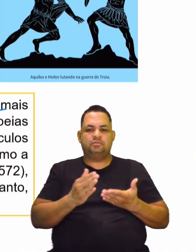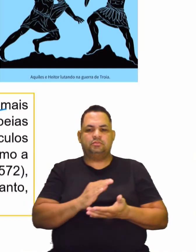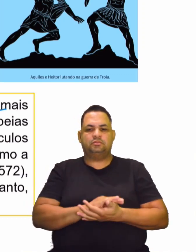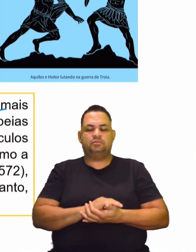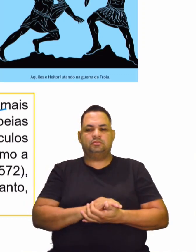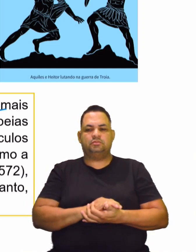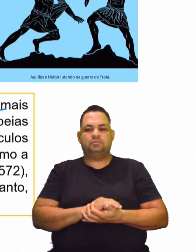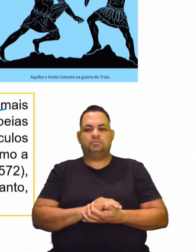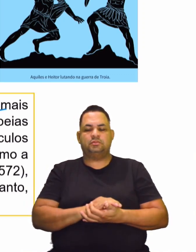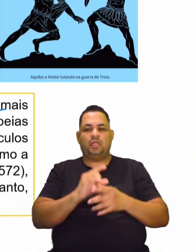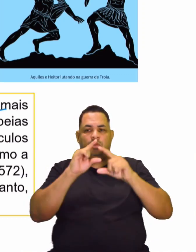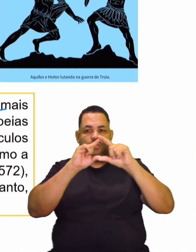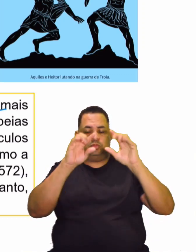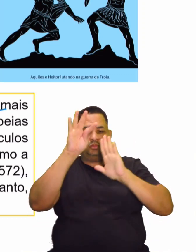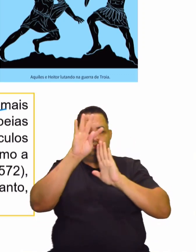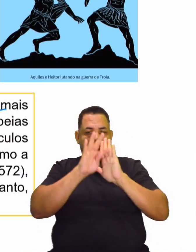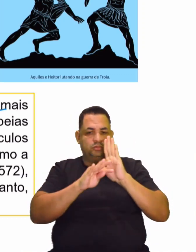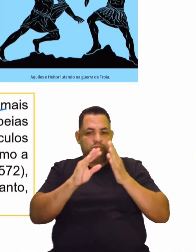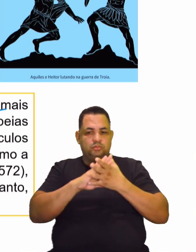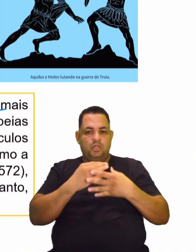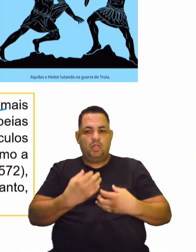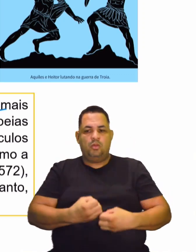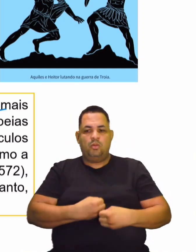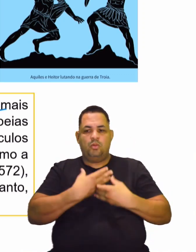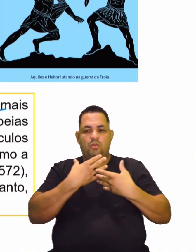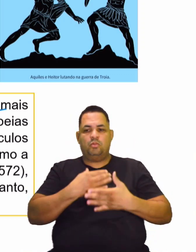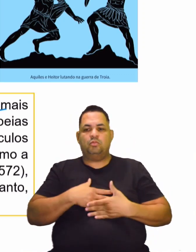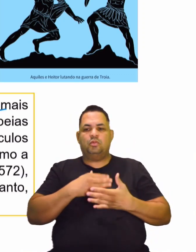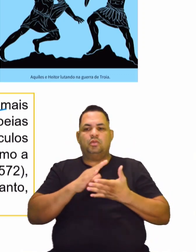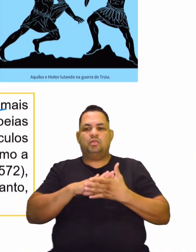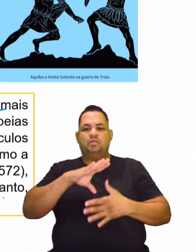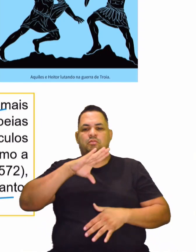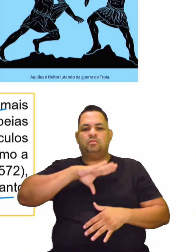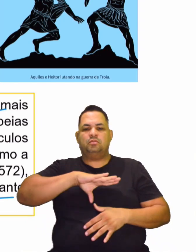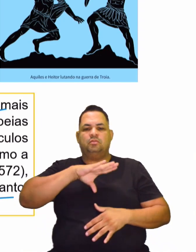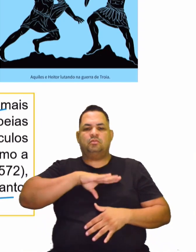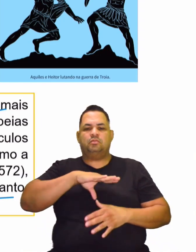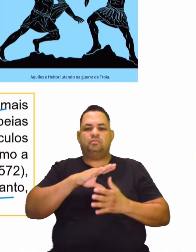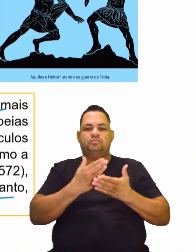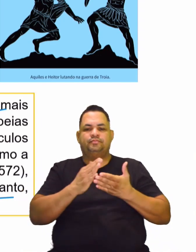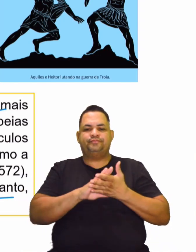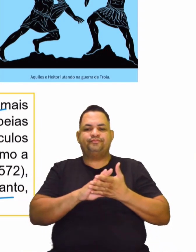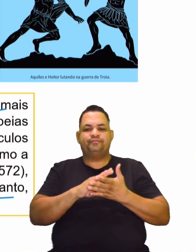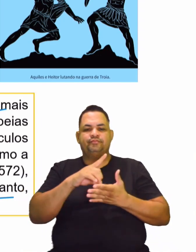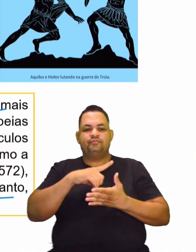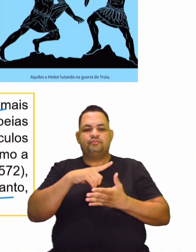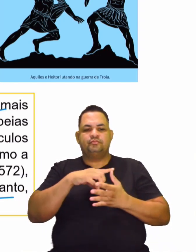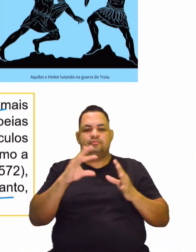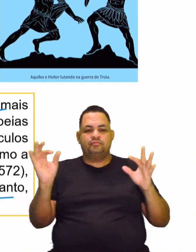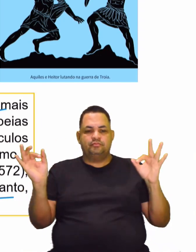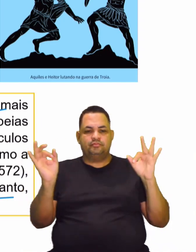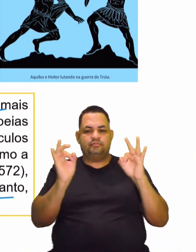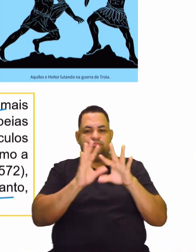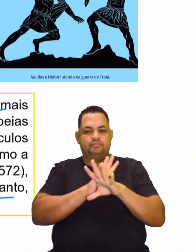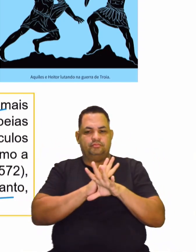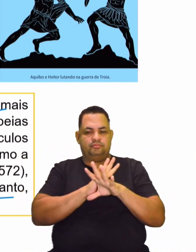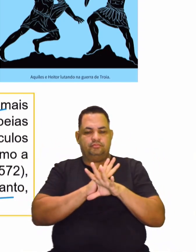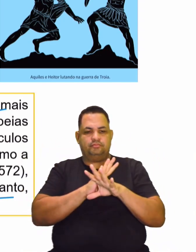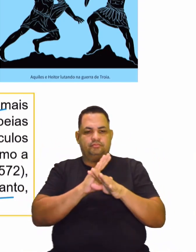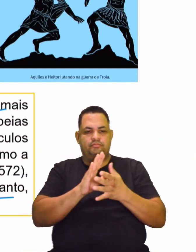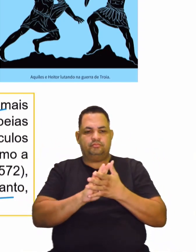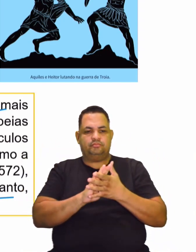que é um poeta português. Estas foram as chamadas, portanto,